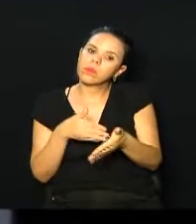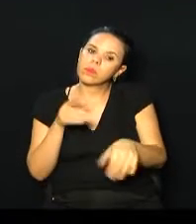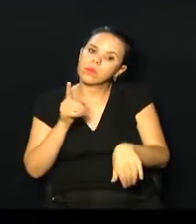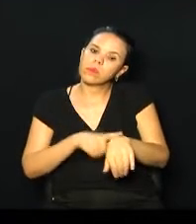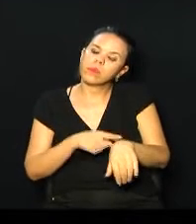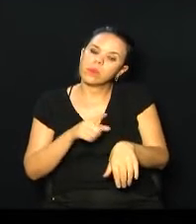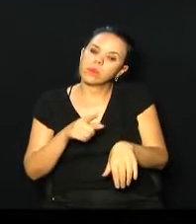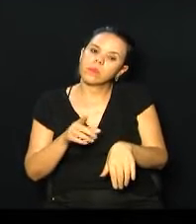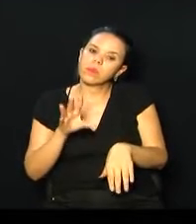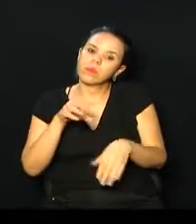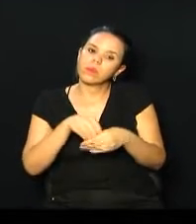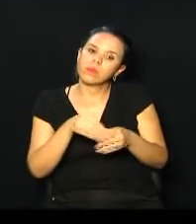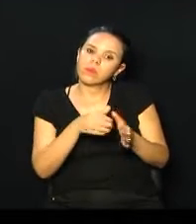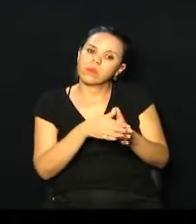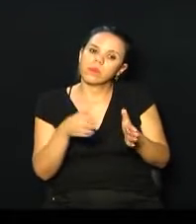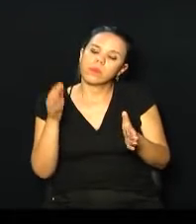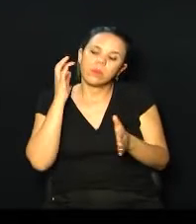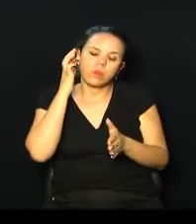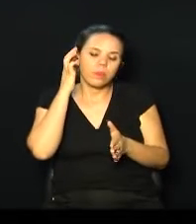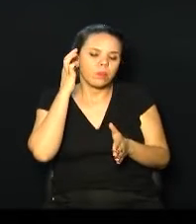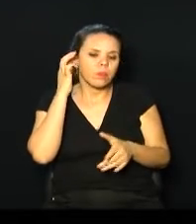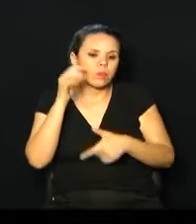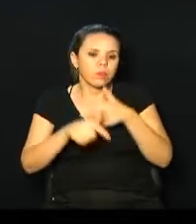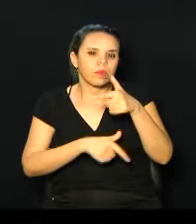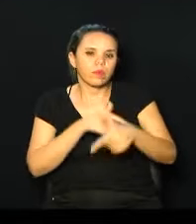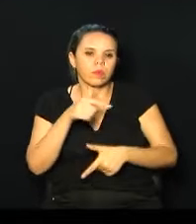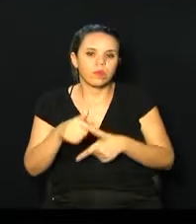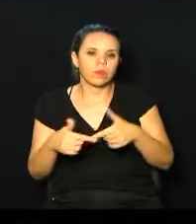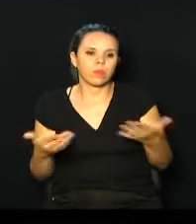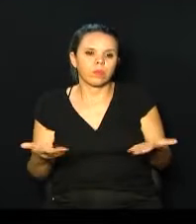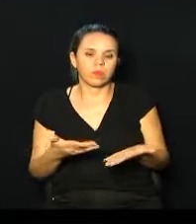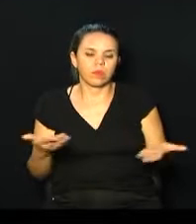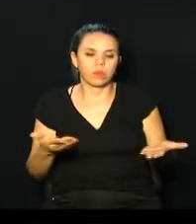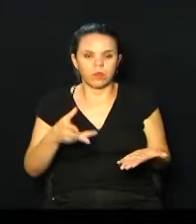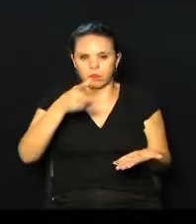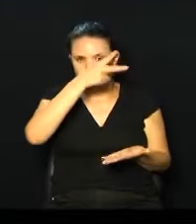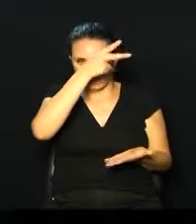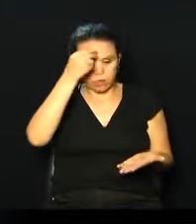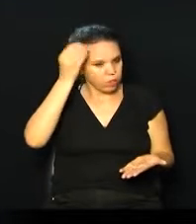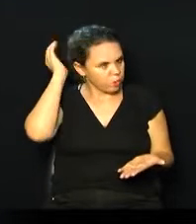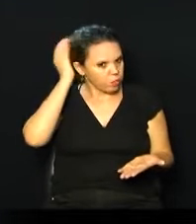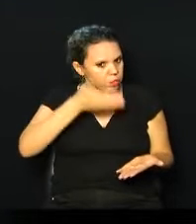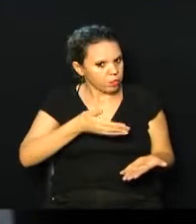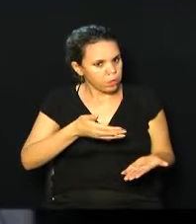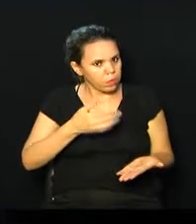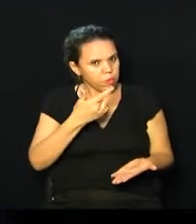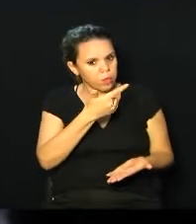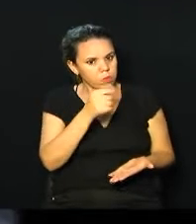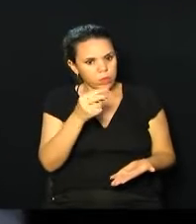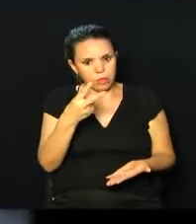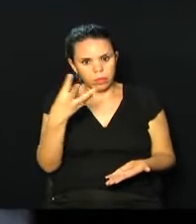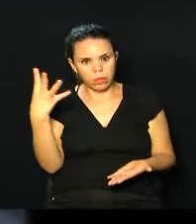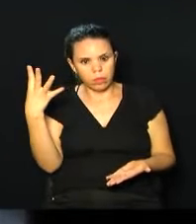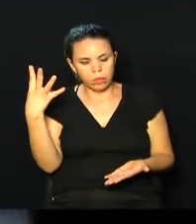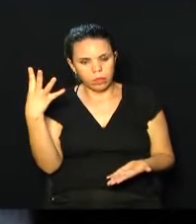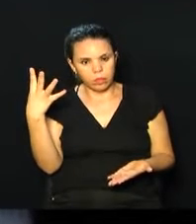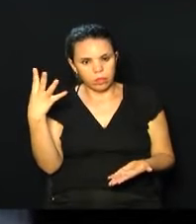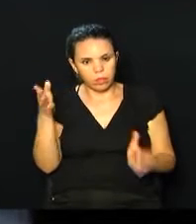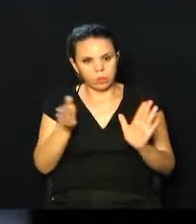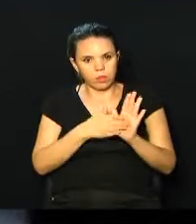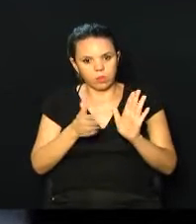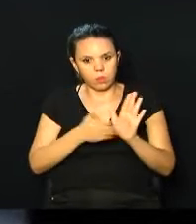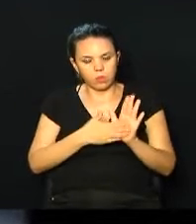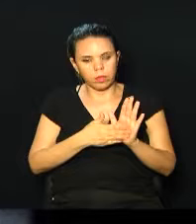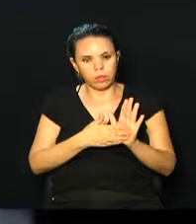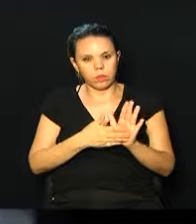que é dentro do mandato do nosso atual prefeito, que é até 2024. Esse é o nosso propósito, nós